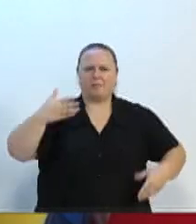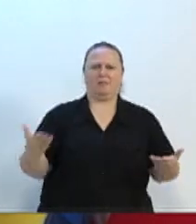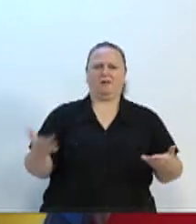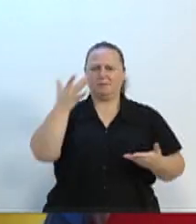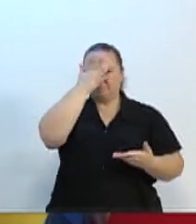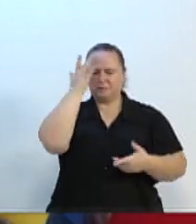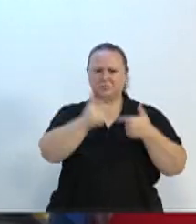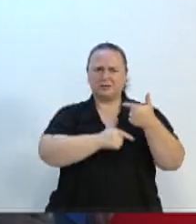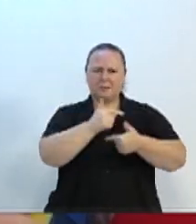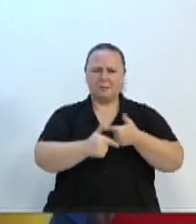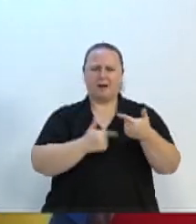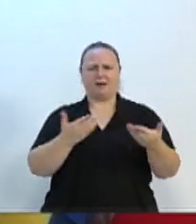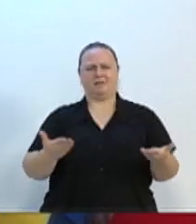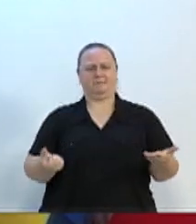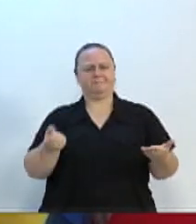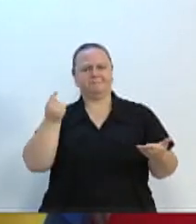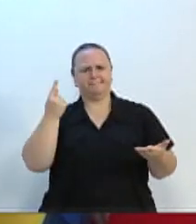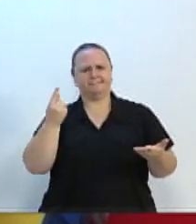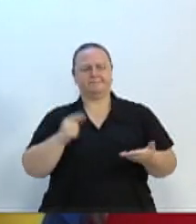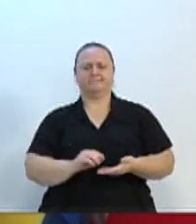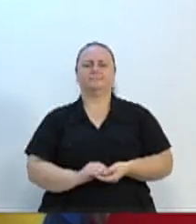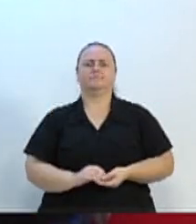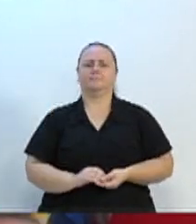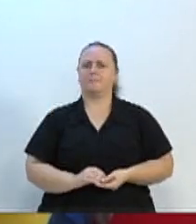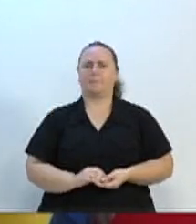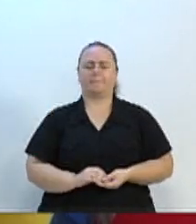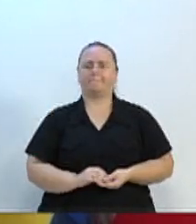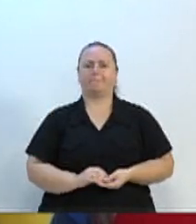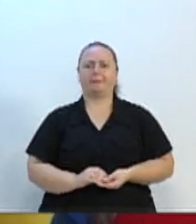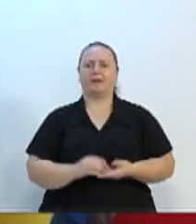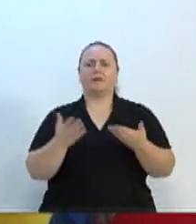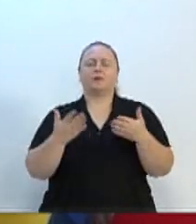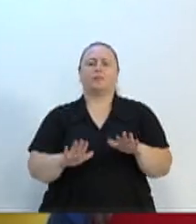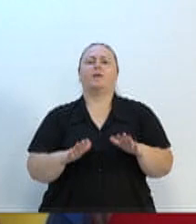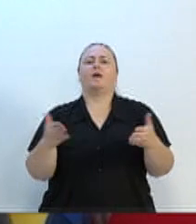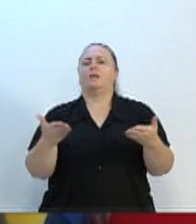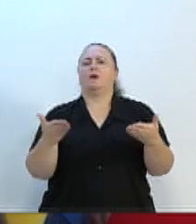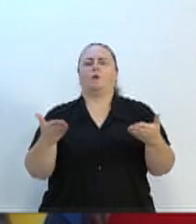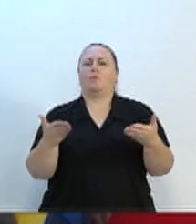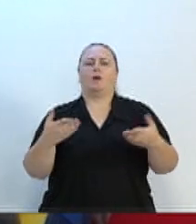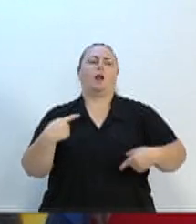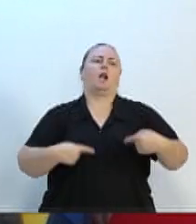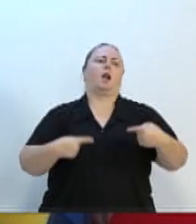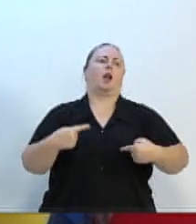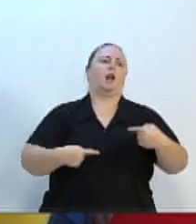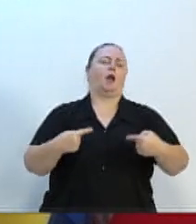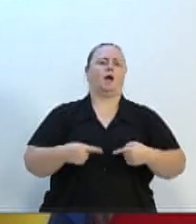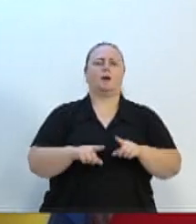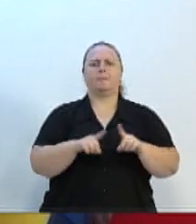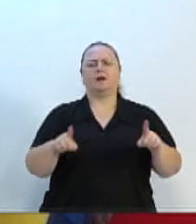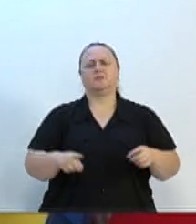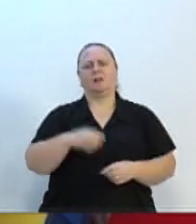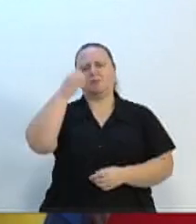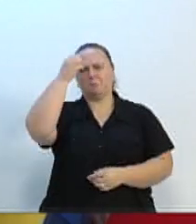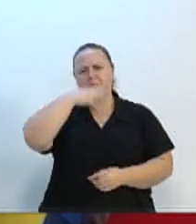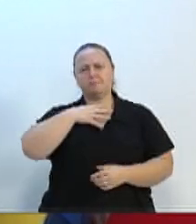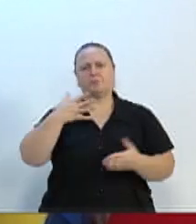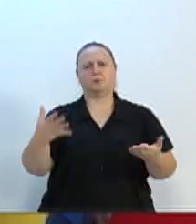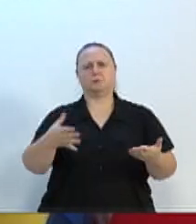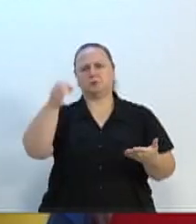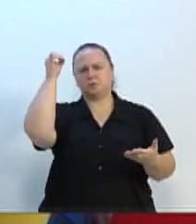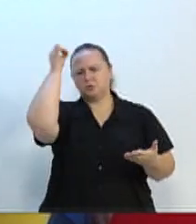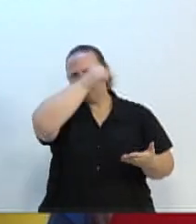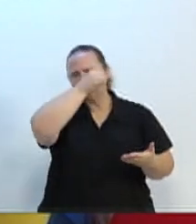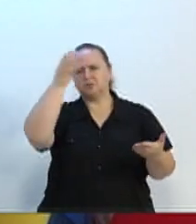do usuário. Eu não quero entrar no mérito da questão, né? Acho um abuso, uma imbecilidade,